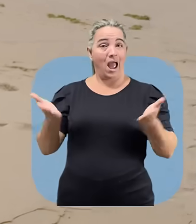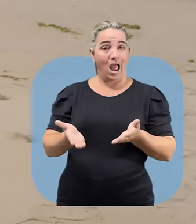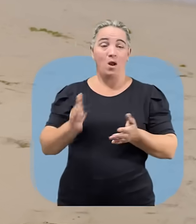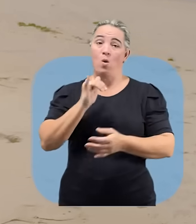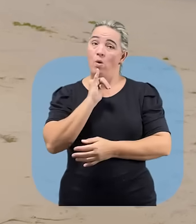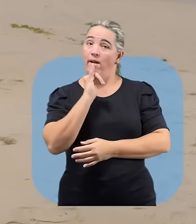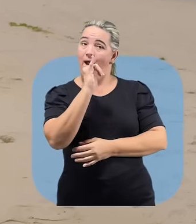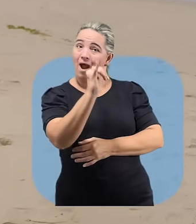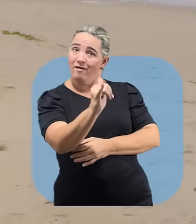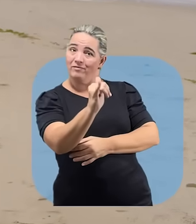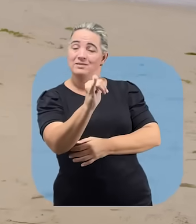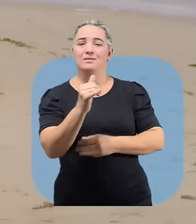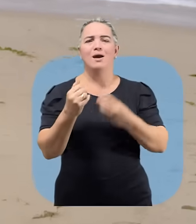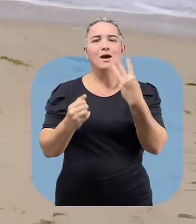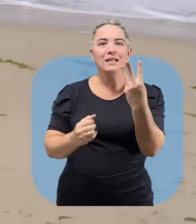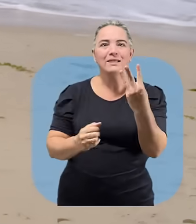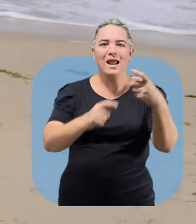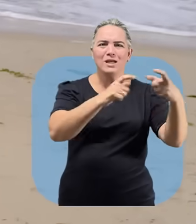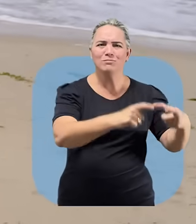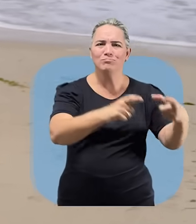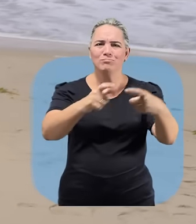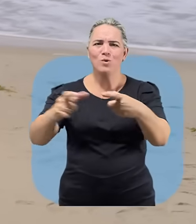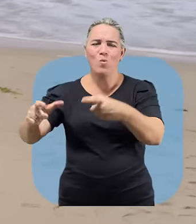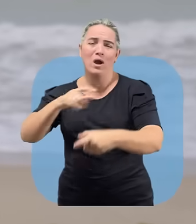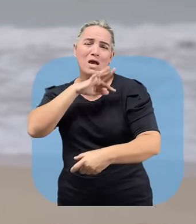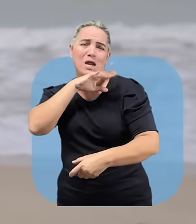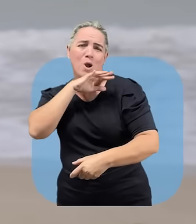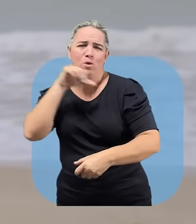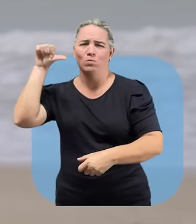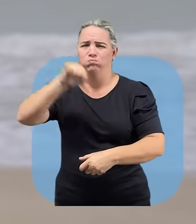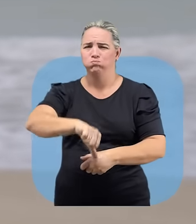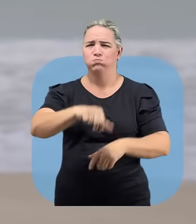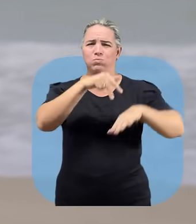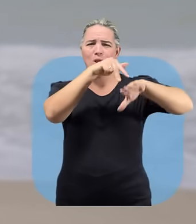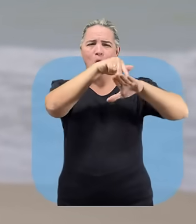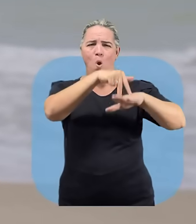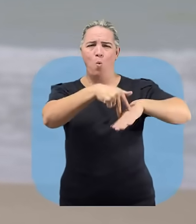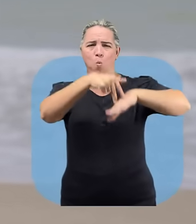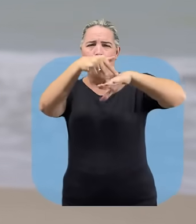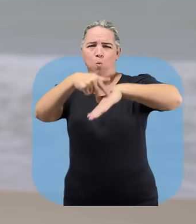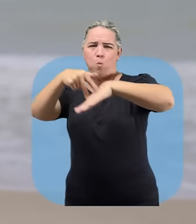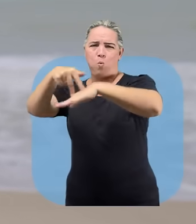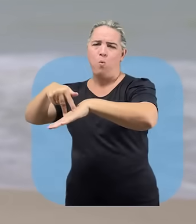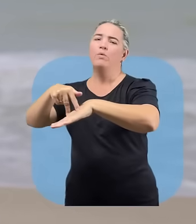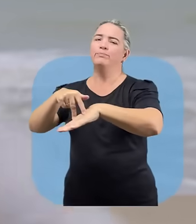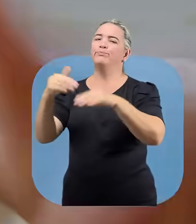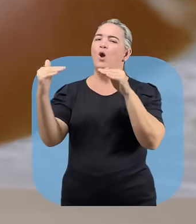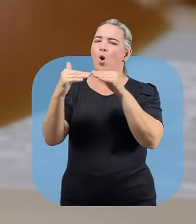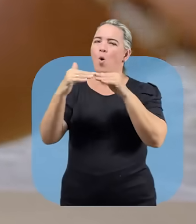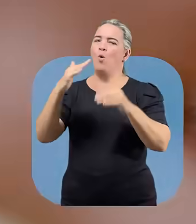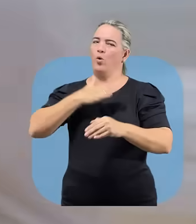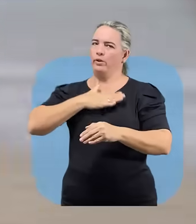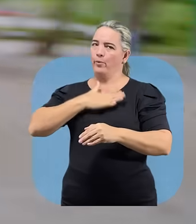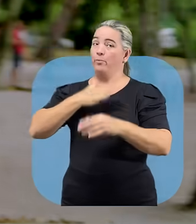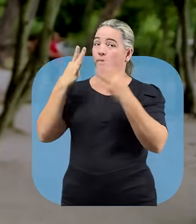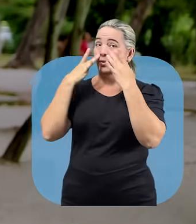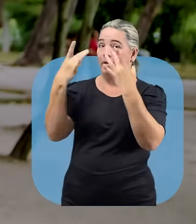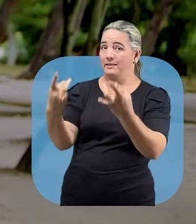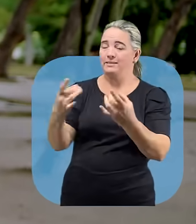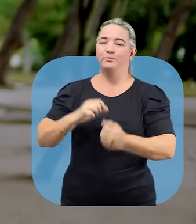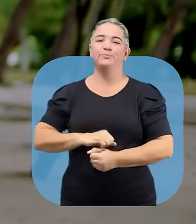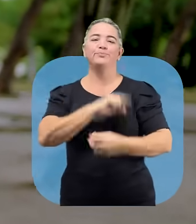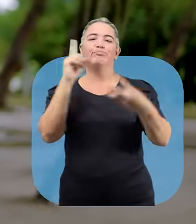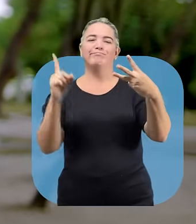E aí, bora de top 3 piores lugares pra se surfar na vida? Certeza que tu vai concordar comigo nessa onda. Se liga! E